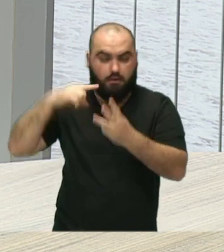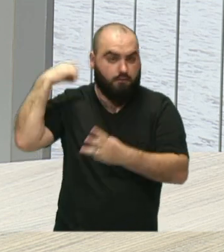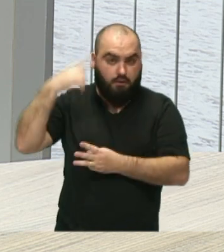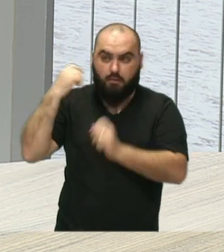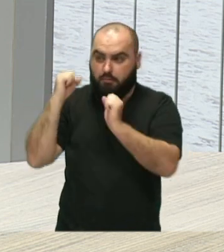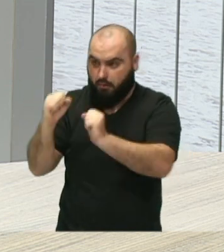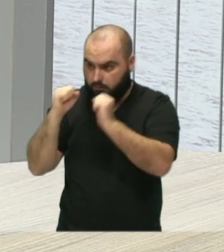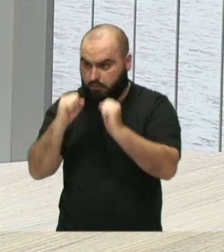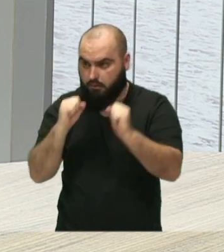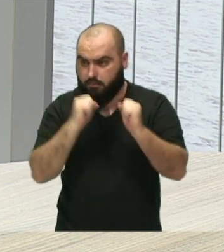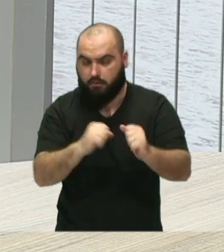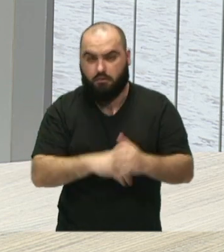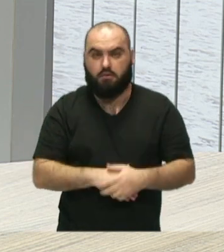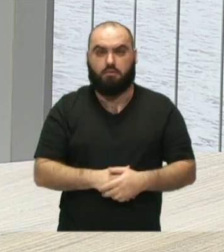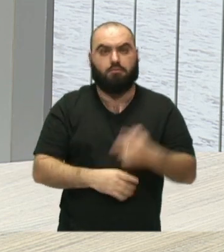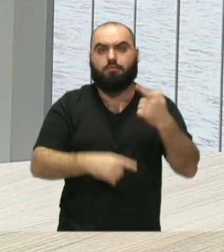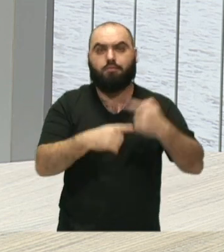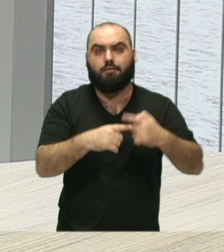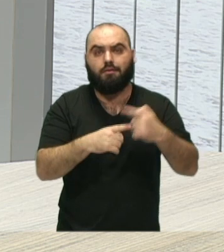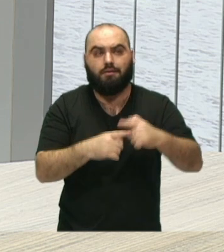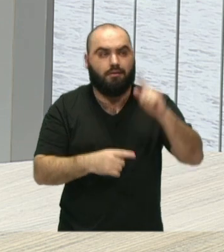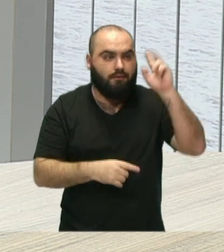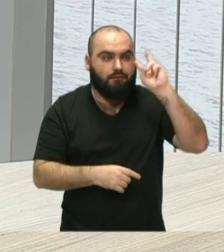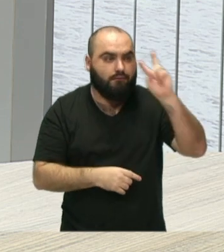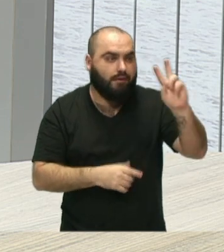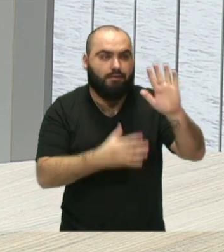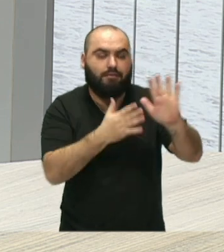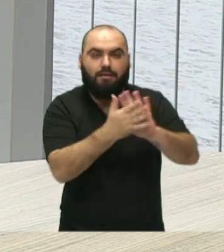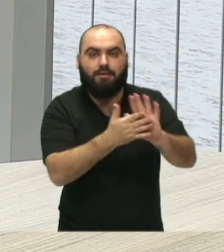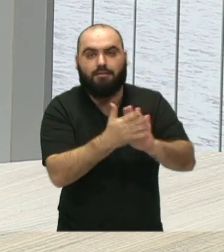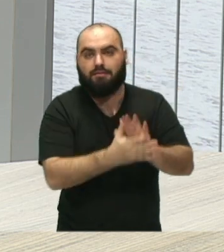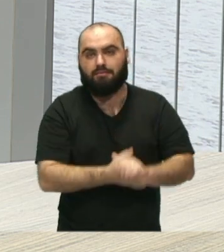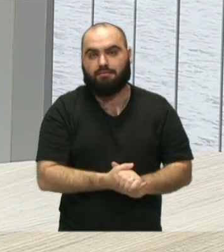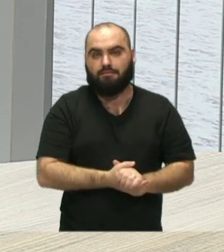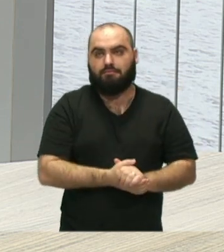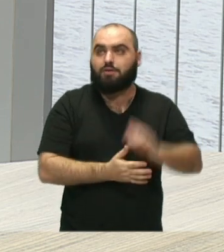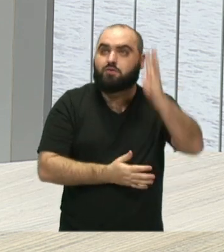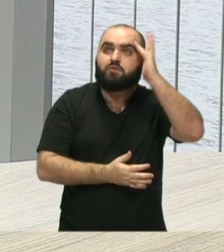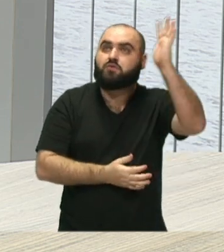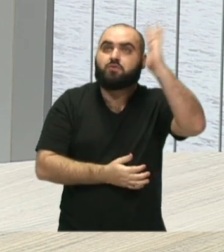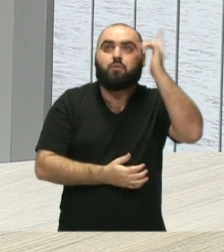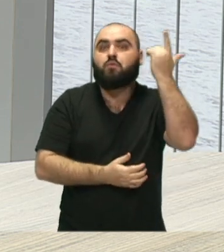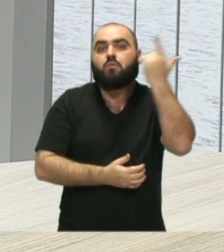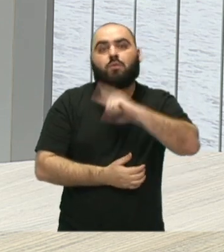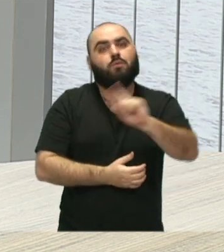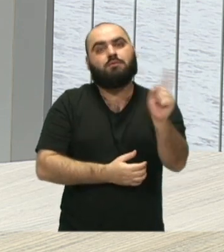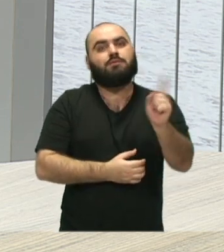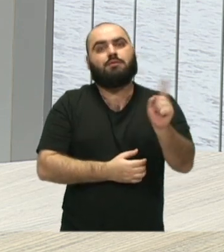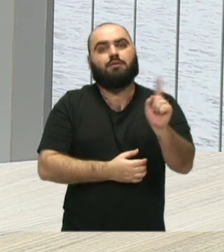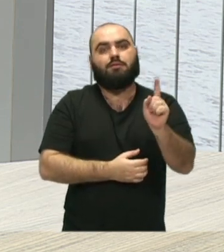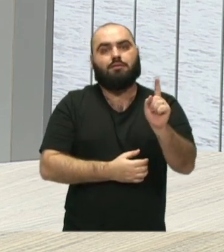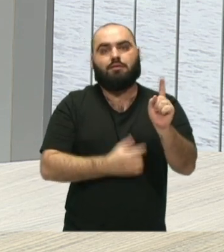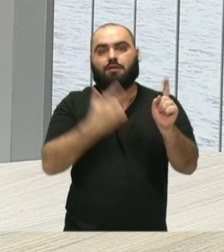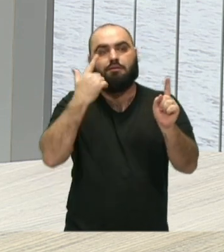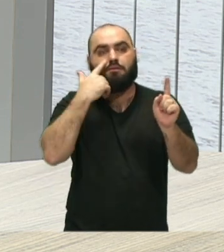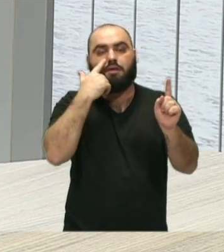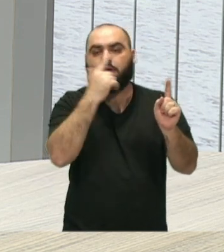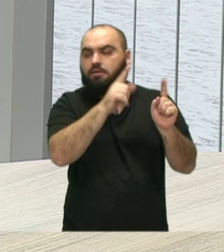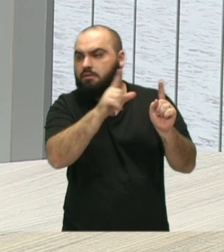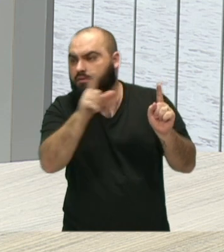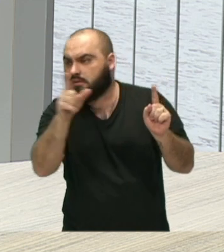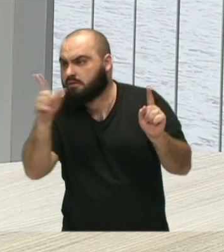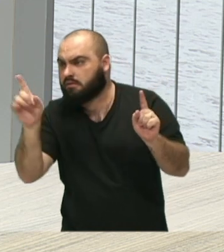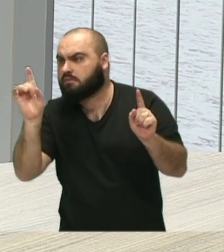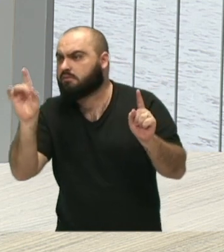também posso, porque se você não vê, você não consegue nem sonhar com a possibilidade. Se você só convive, a sua realidade é uma